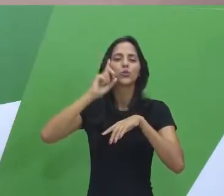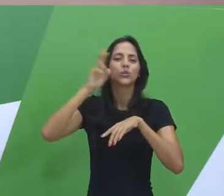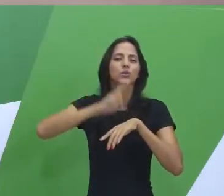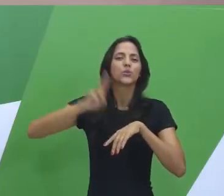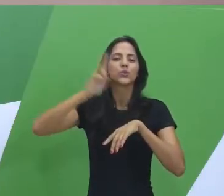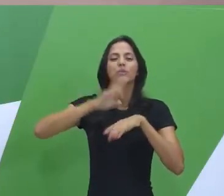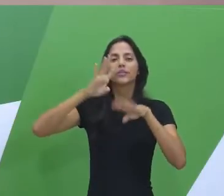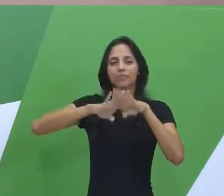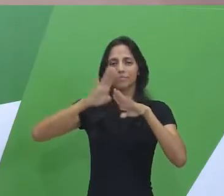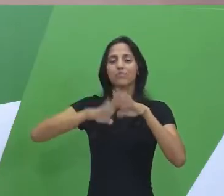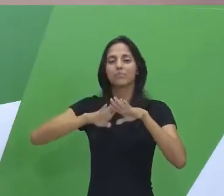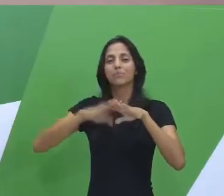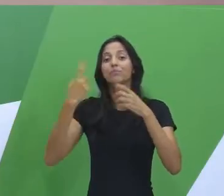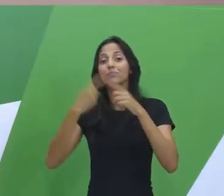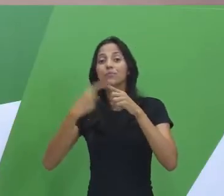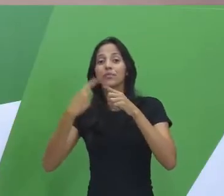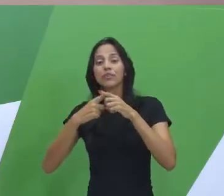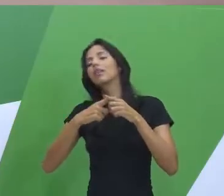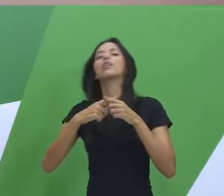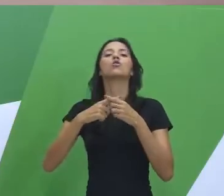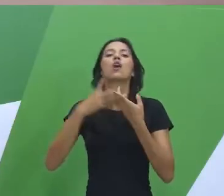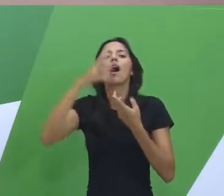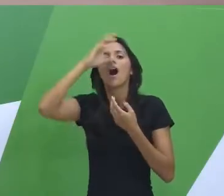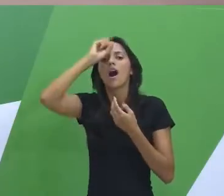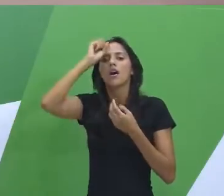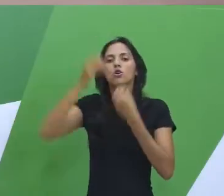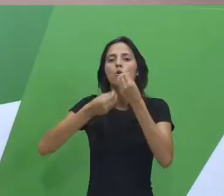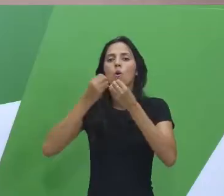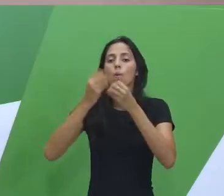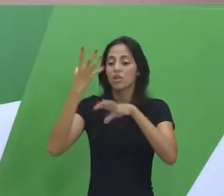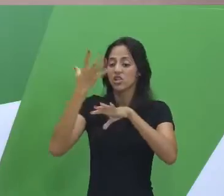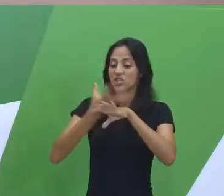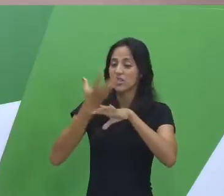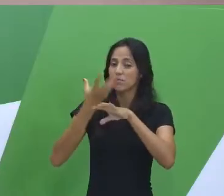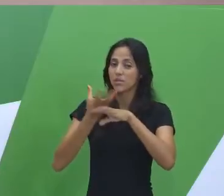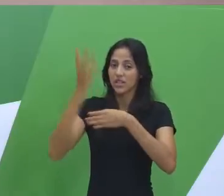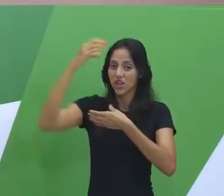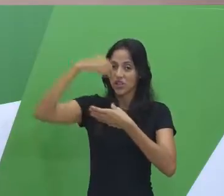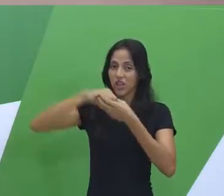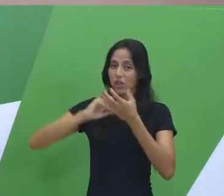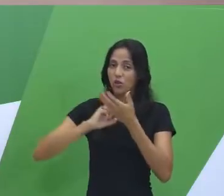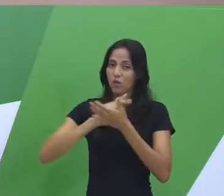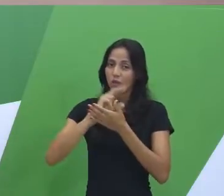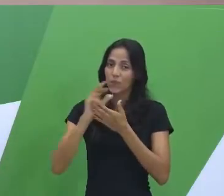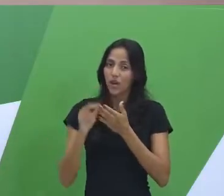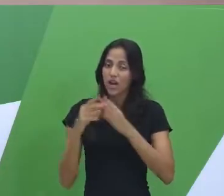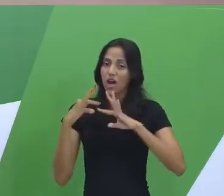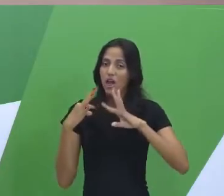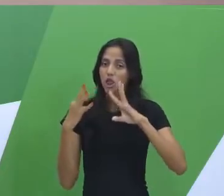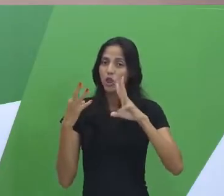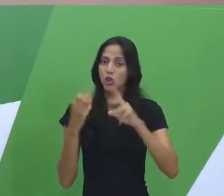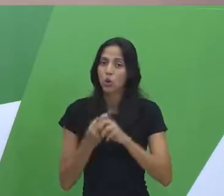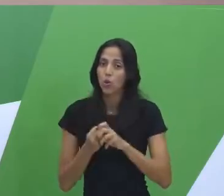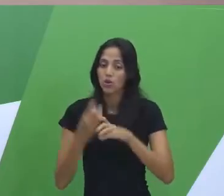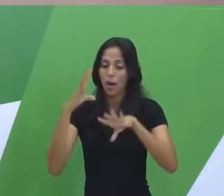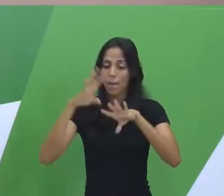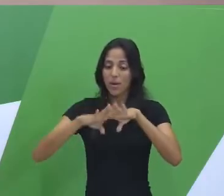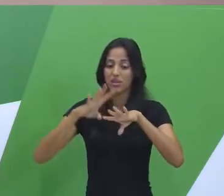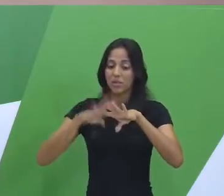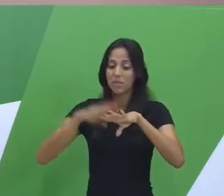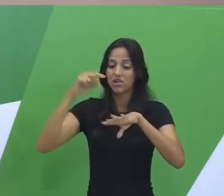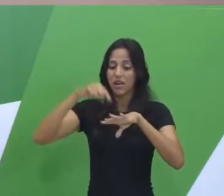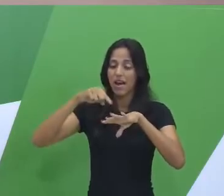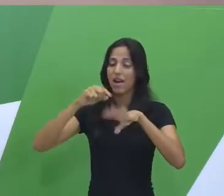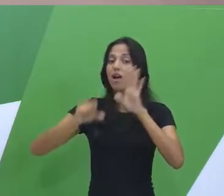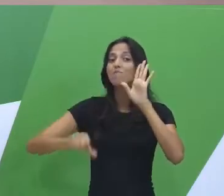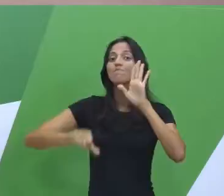olhar matemático, você entra em todas as ciências. Daí a matemática ser chamada da rainha das ciências. Não